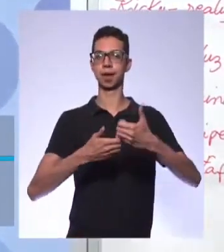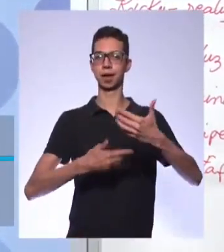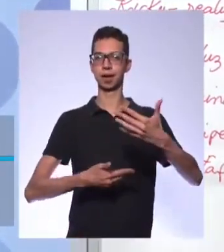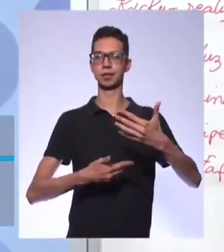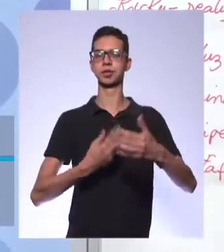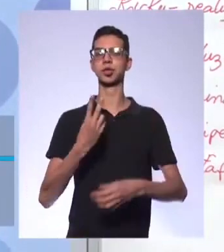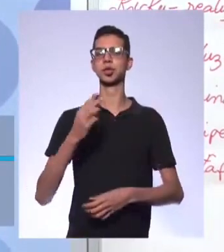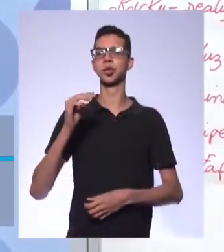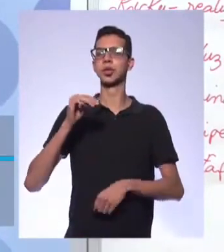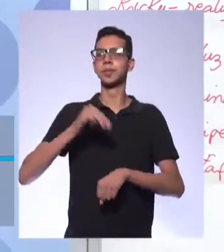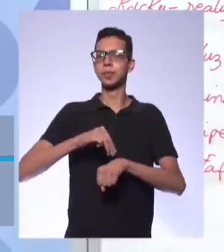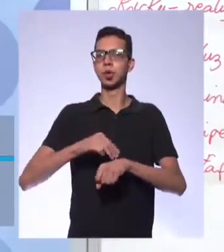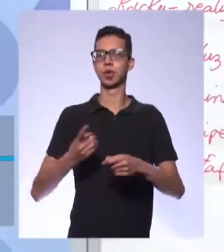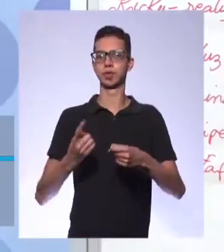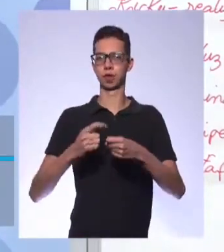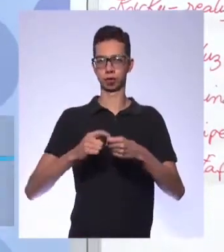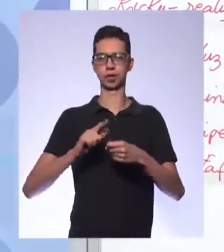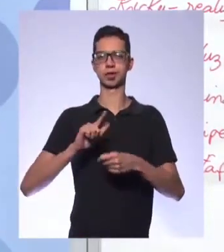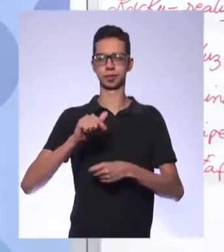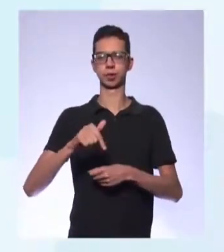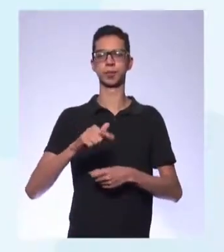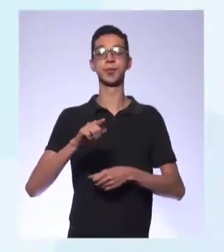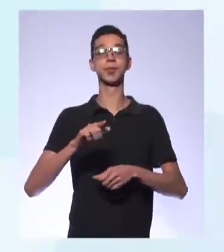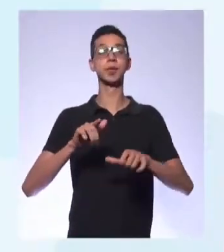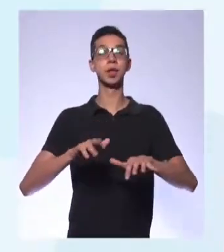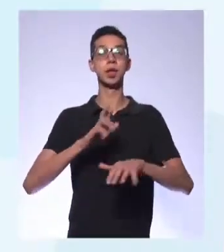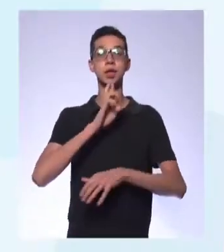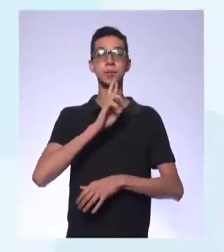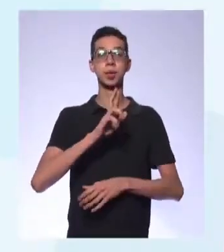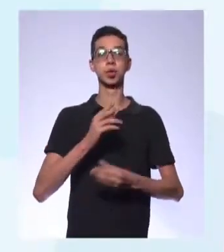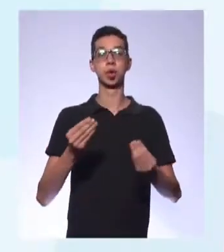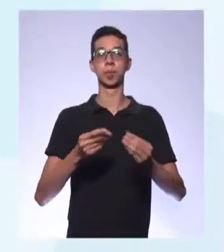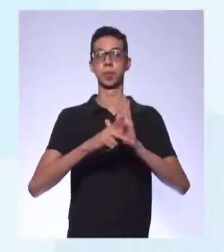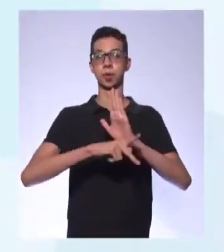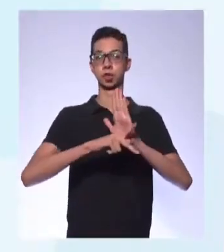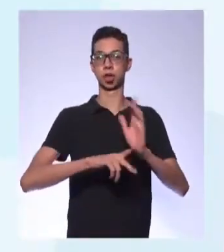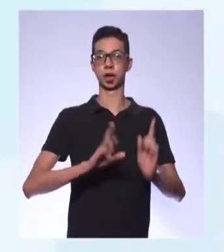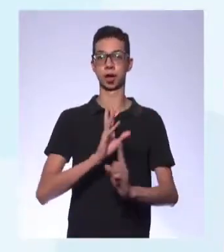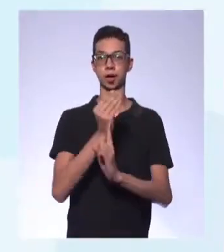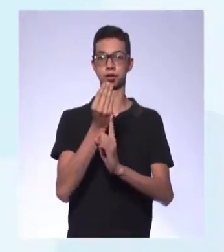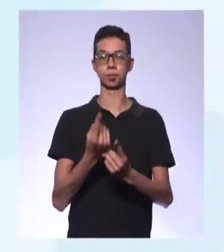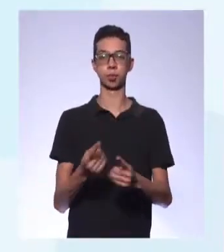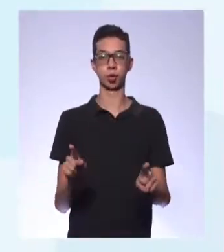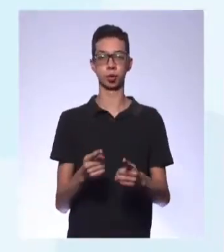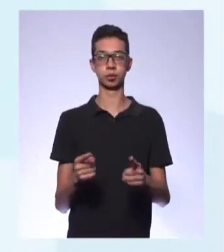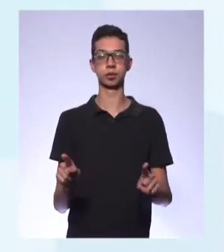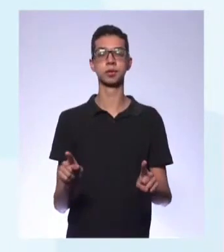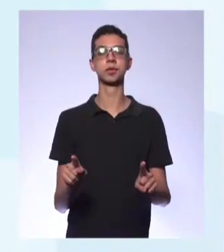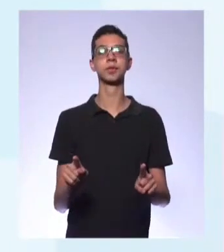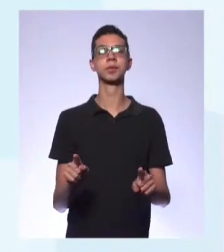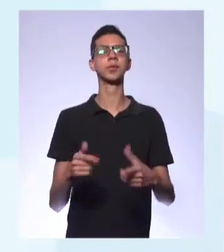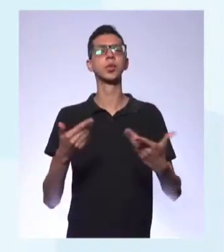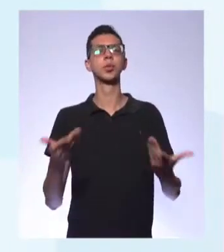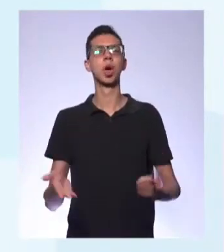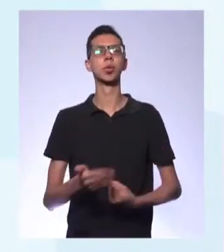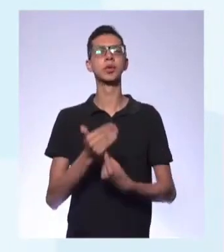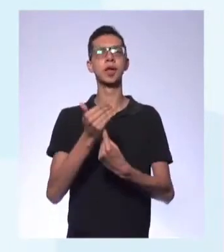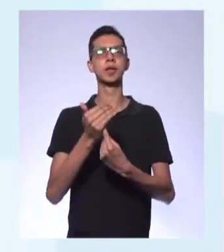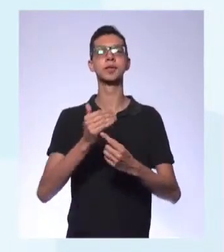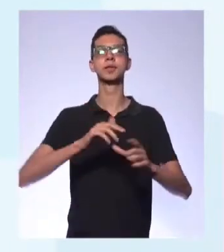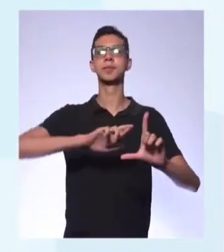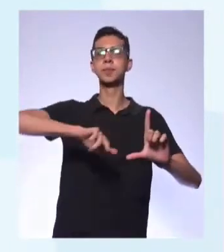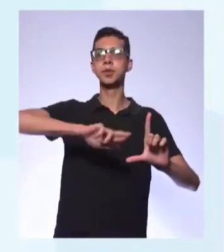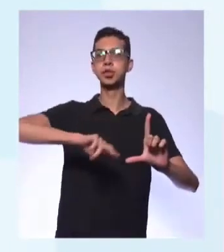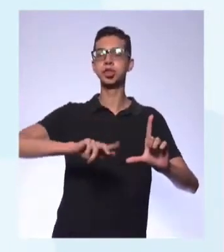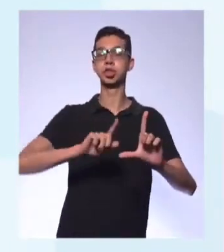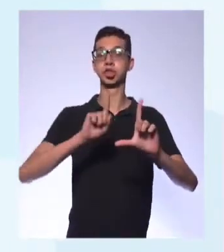vai voltar. Escrevam para nós aí. Na produção e na execução de um projeto artístico musical, quais ferramentas tecnológicas e